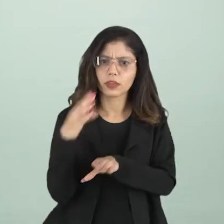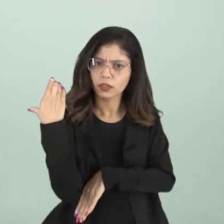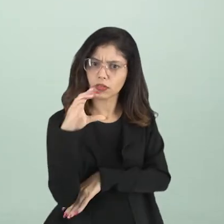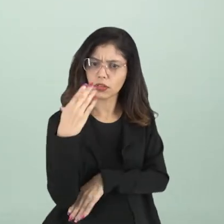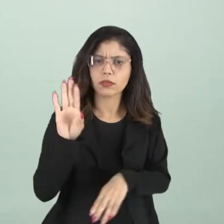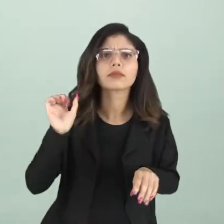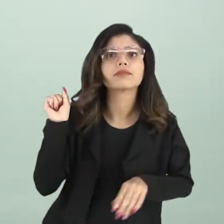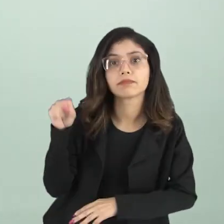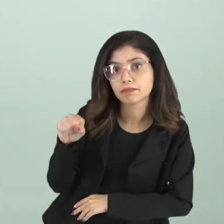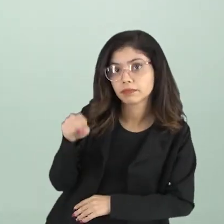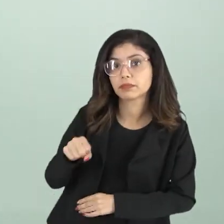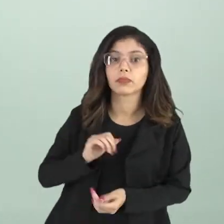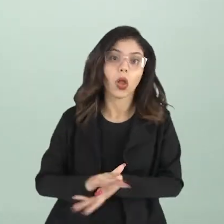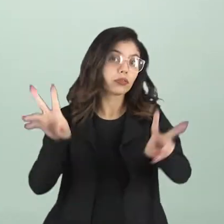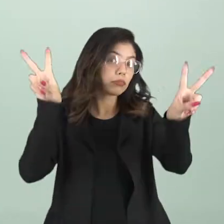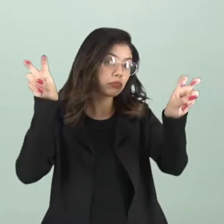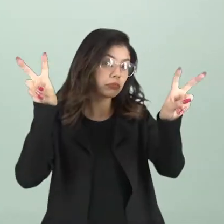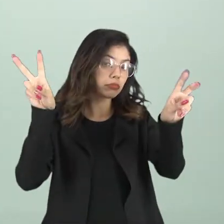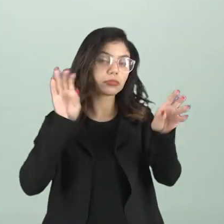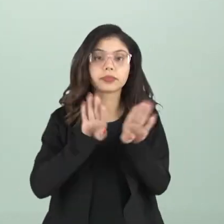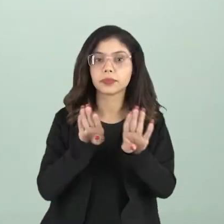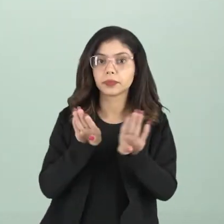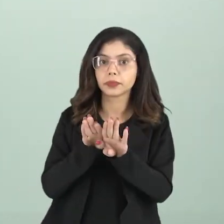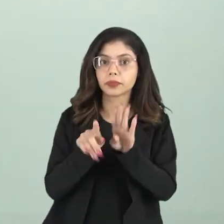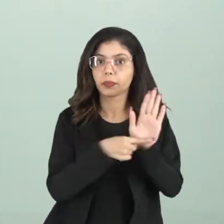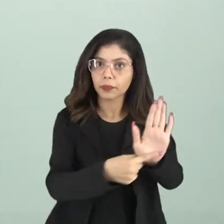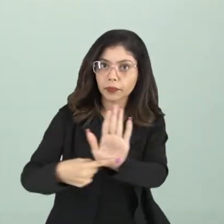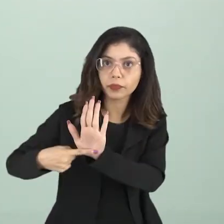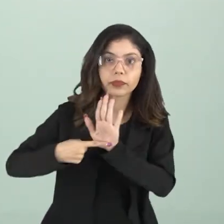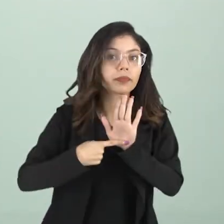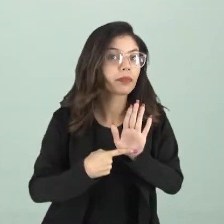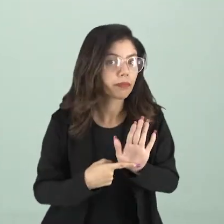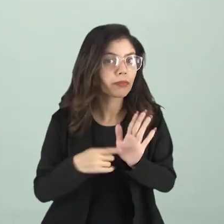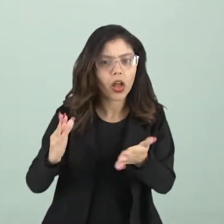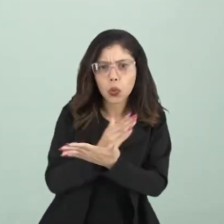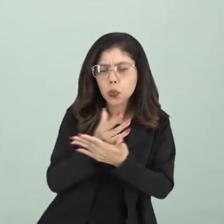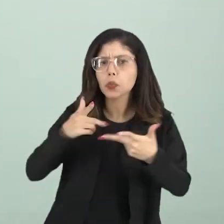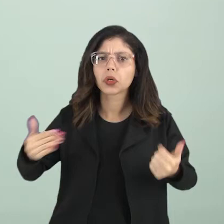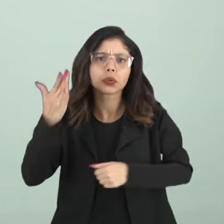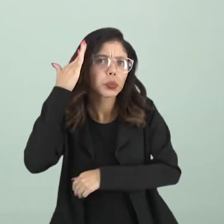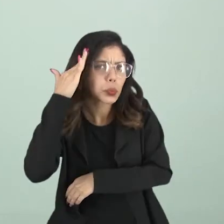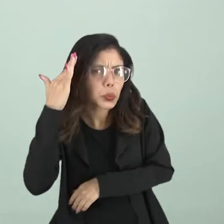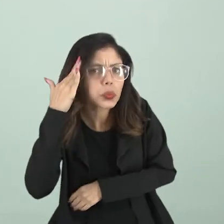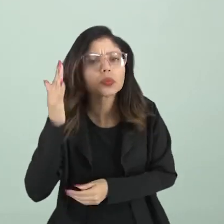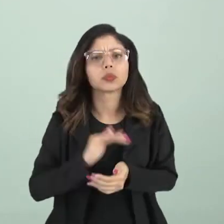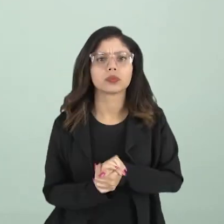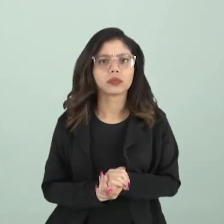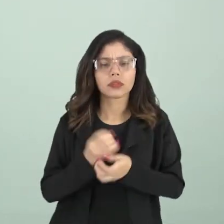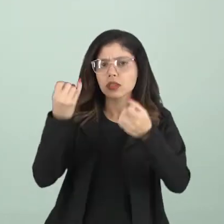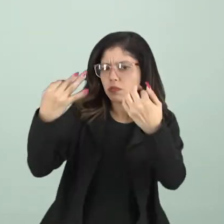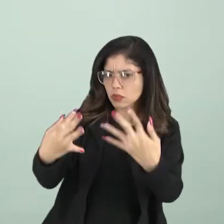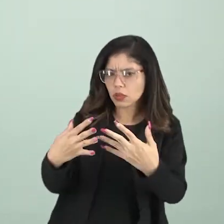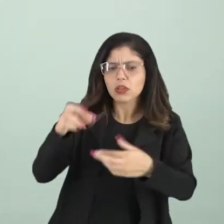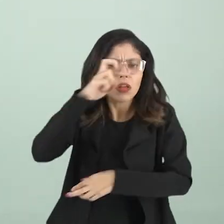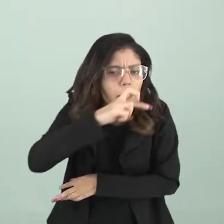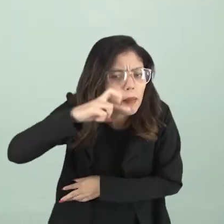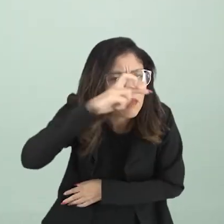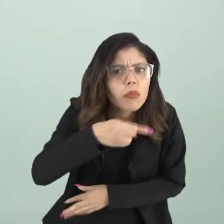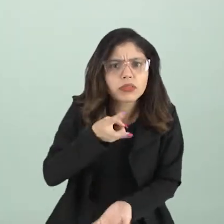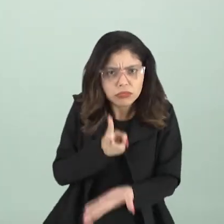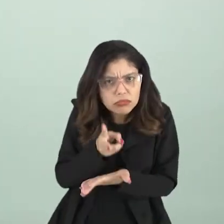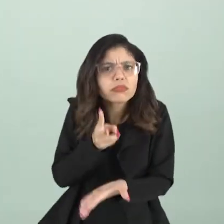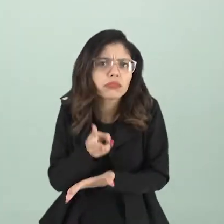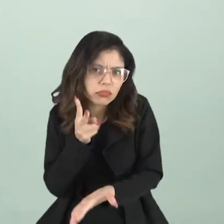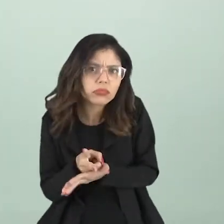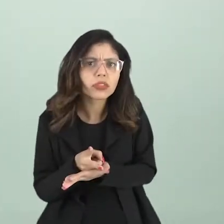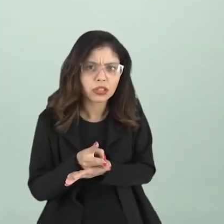científico, o termo objeto, ele quer designar aquilo que é entendido, aquilo que é investigado,